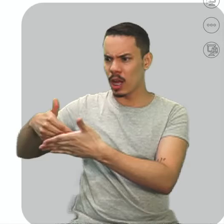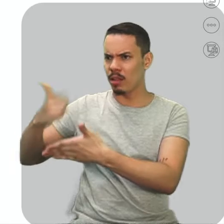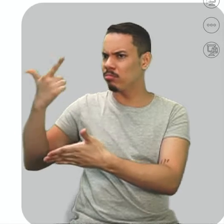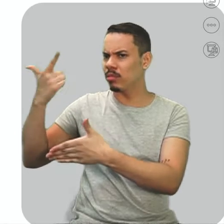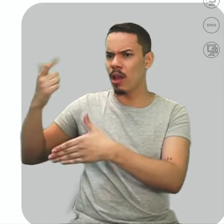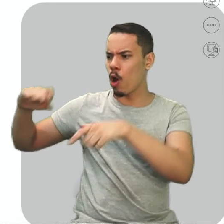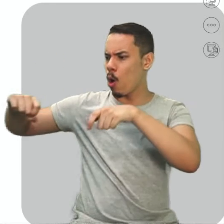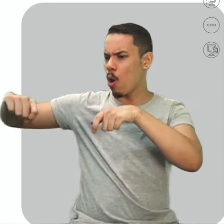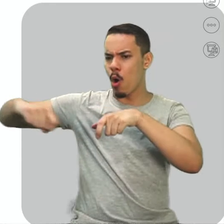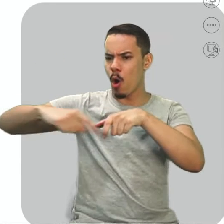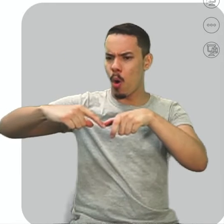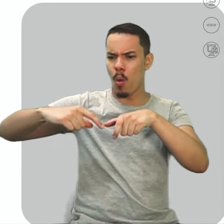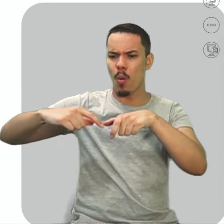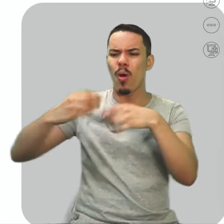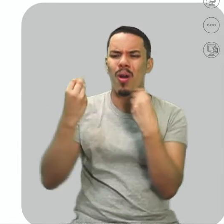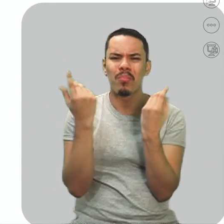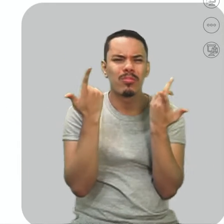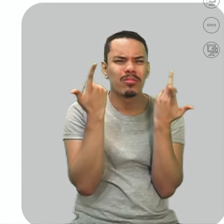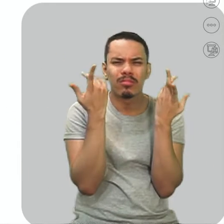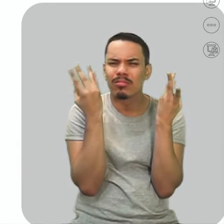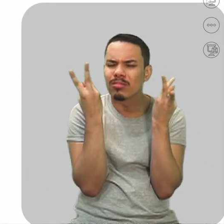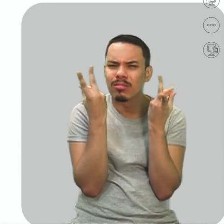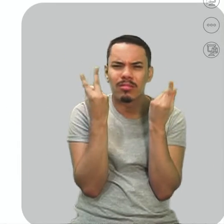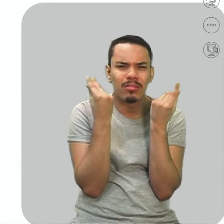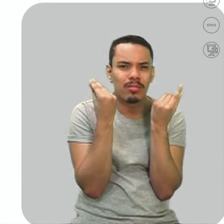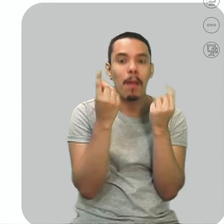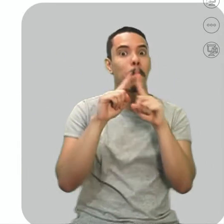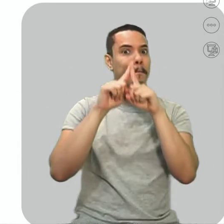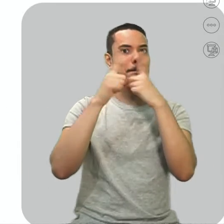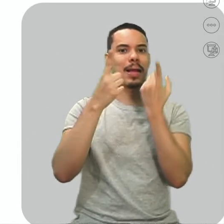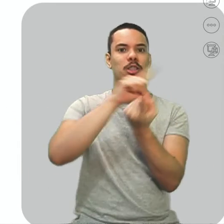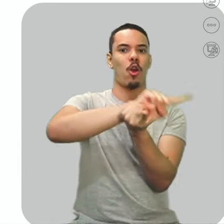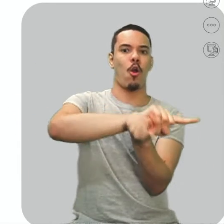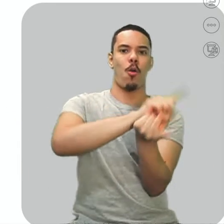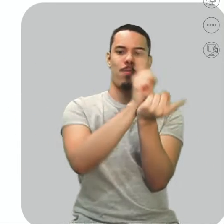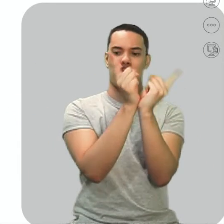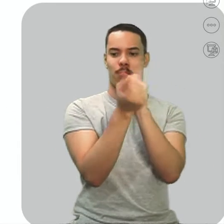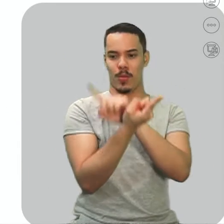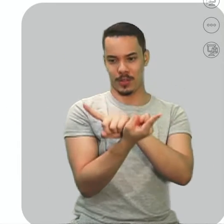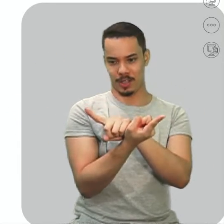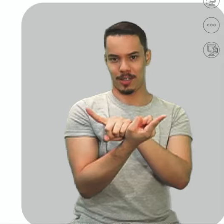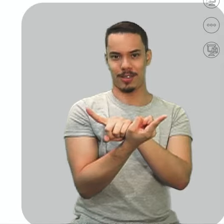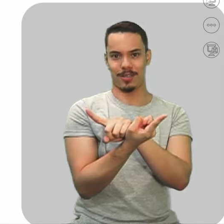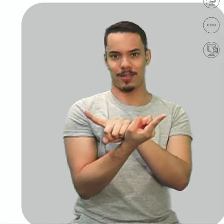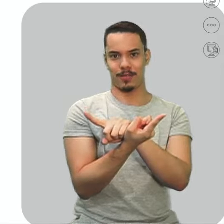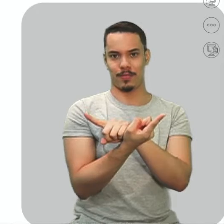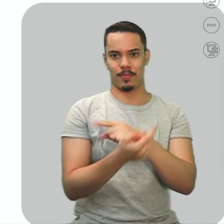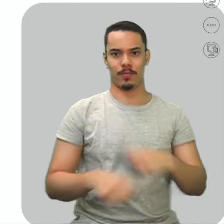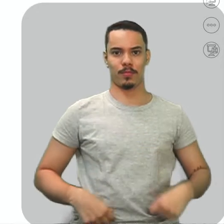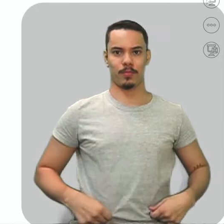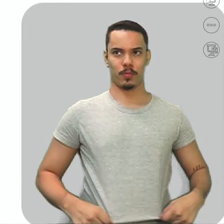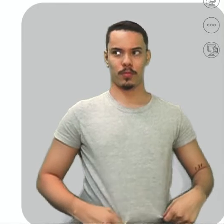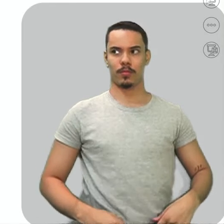ele não iria pois ficou mas a ideia oposta e